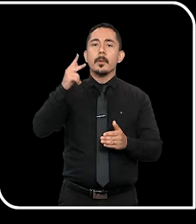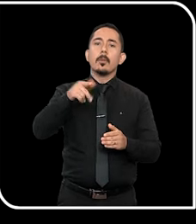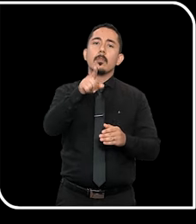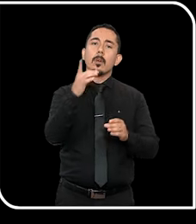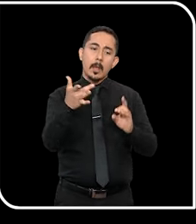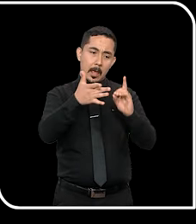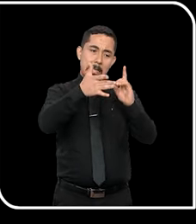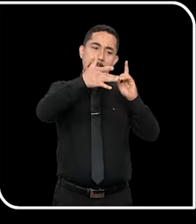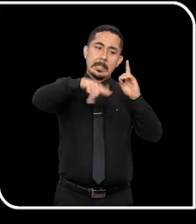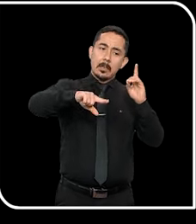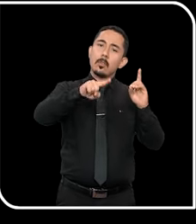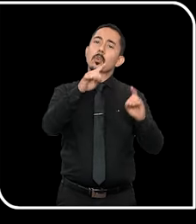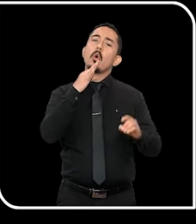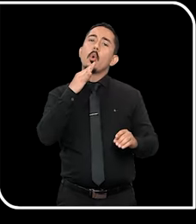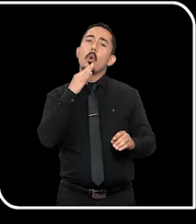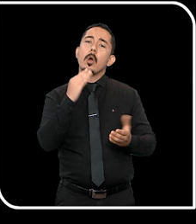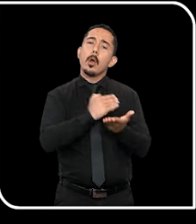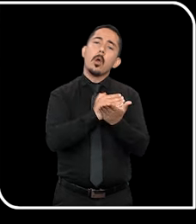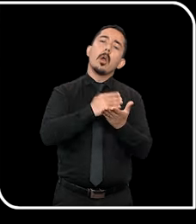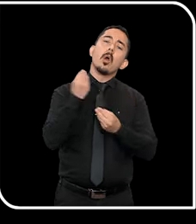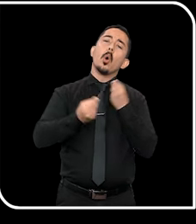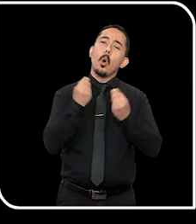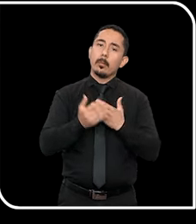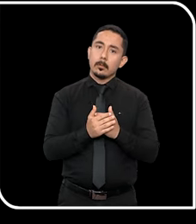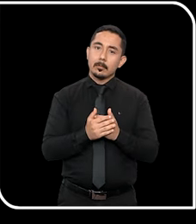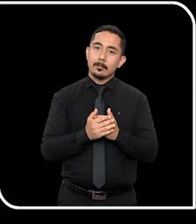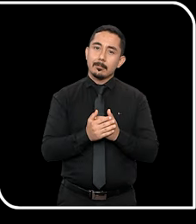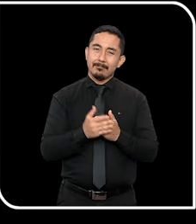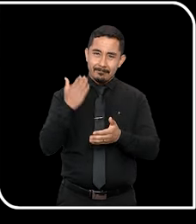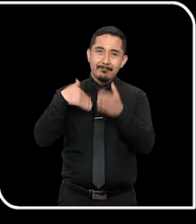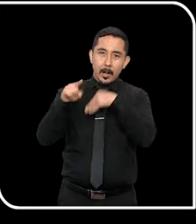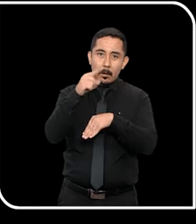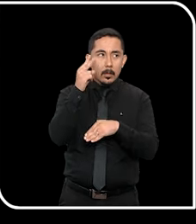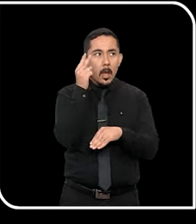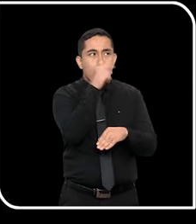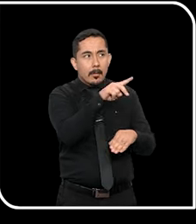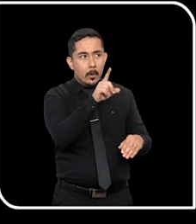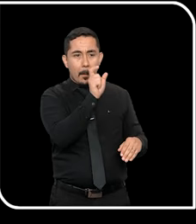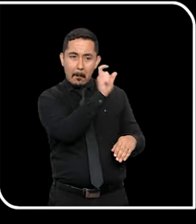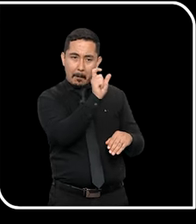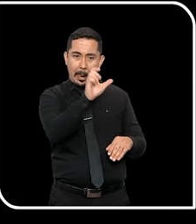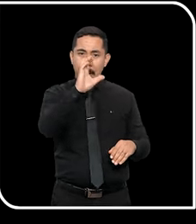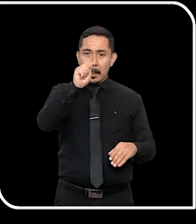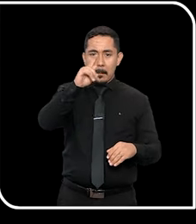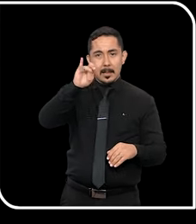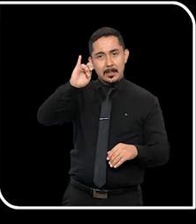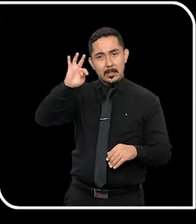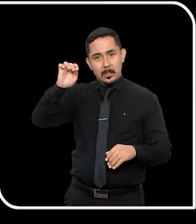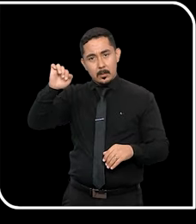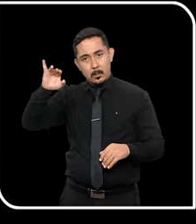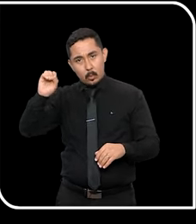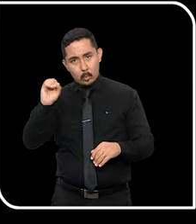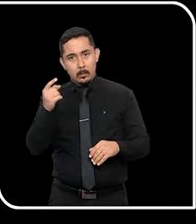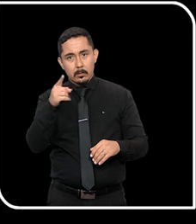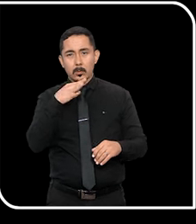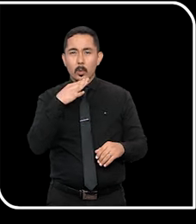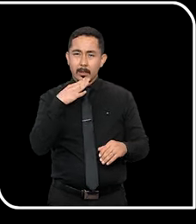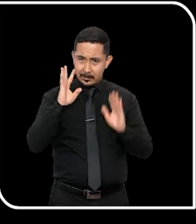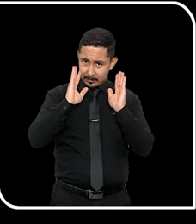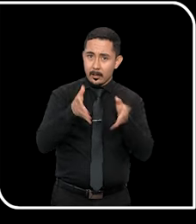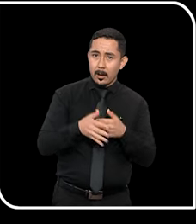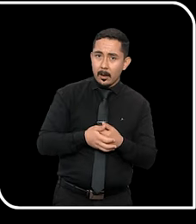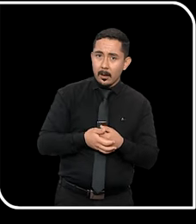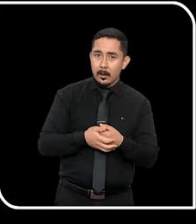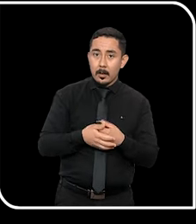foi a primeira vez que você ouviu falar sobre isso porque eu só fui ouvir entrando em meu filho tem